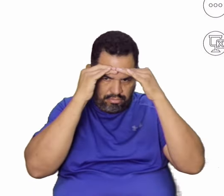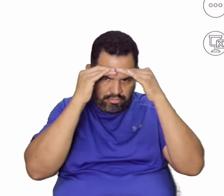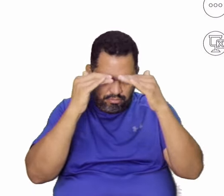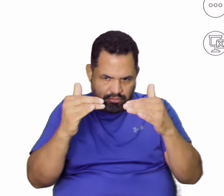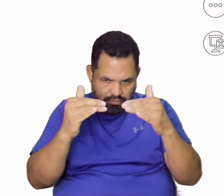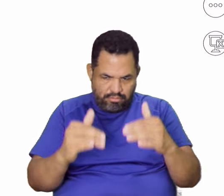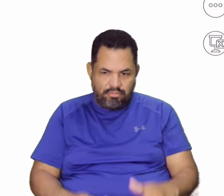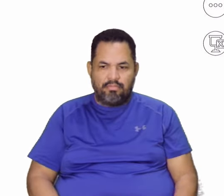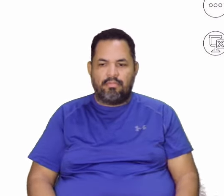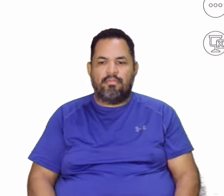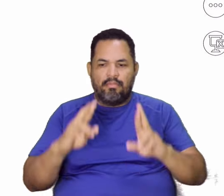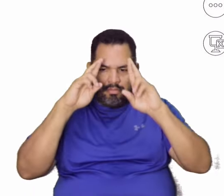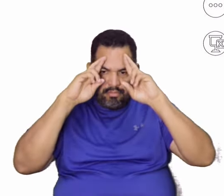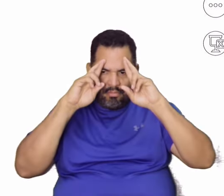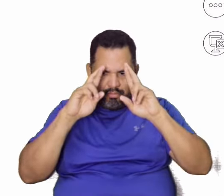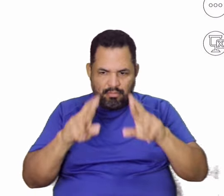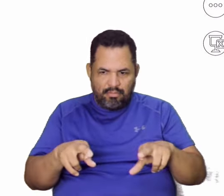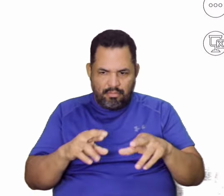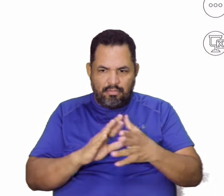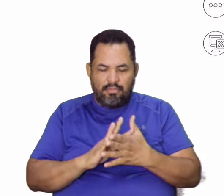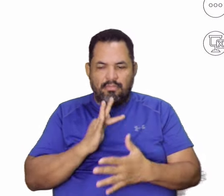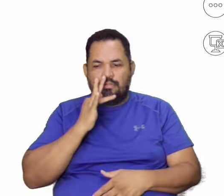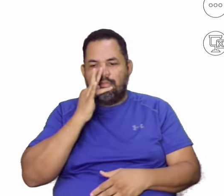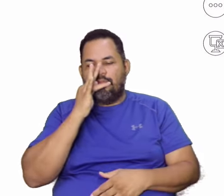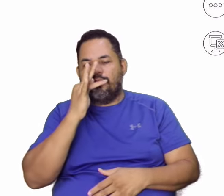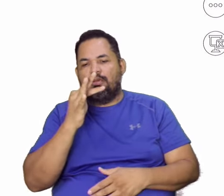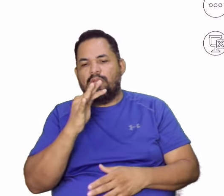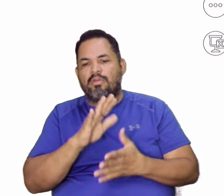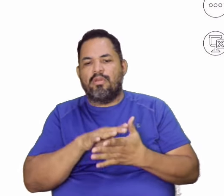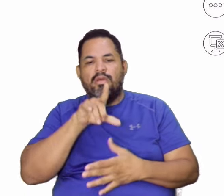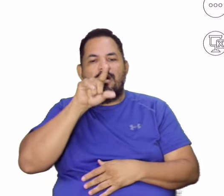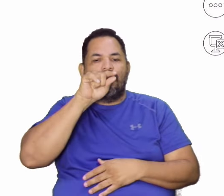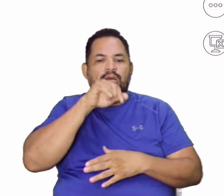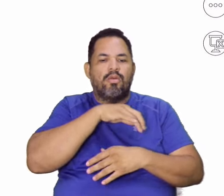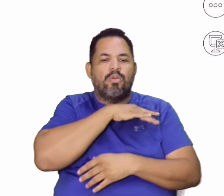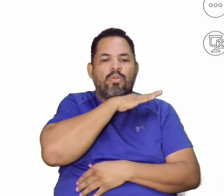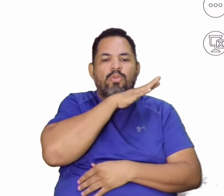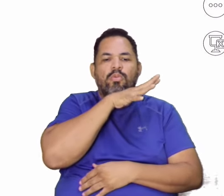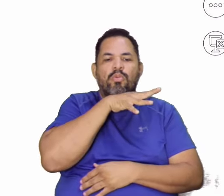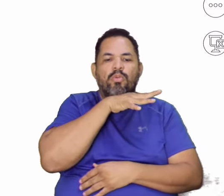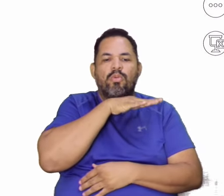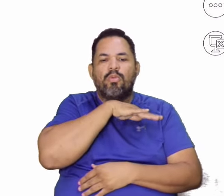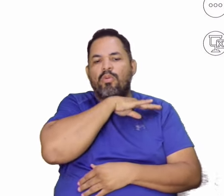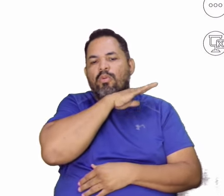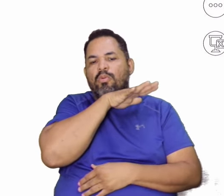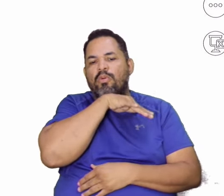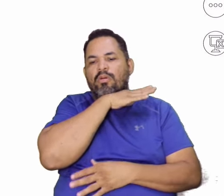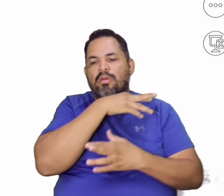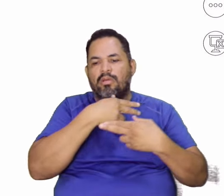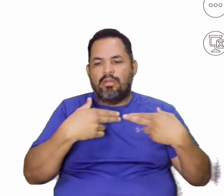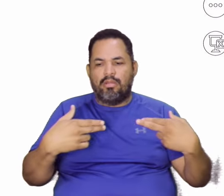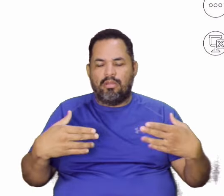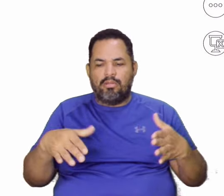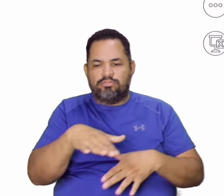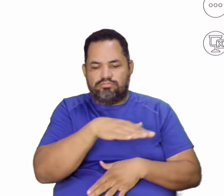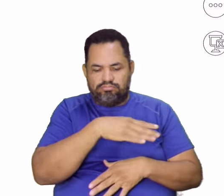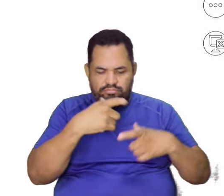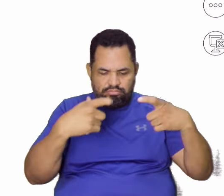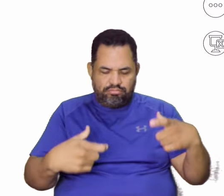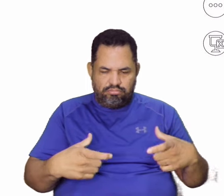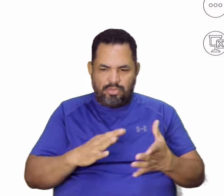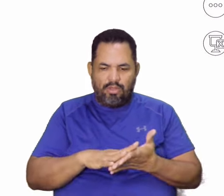biodiversidade que respeite a flora a fauna que respeite aí eh o local onde você